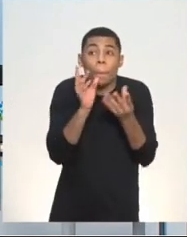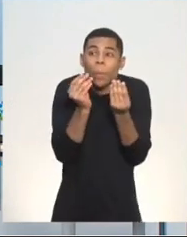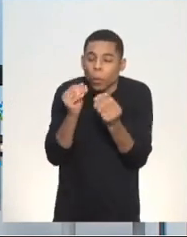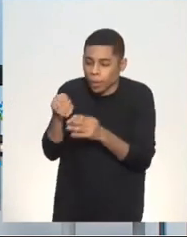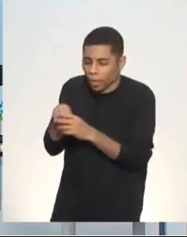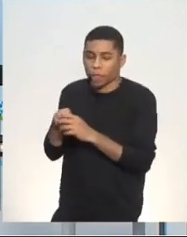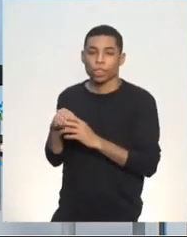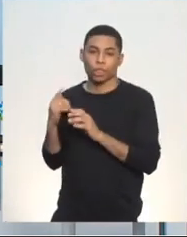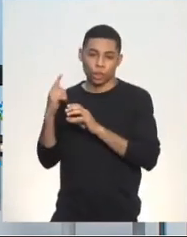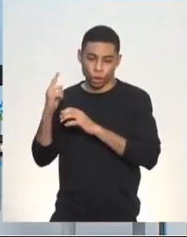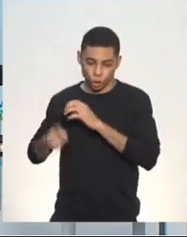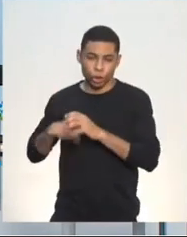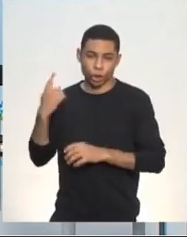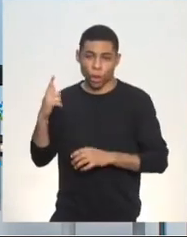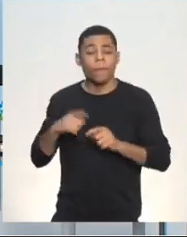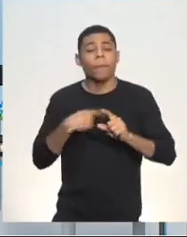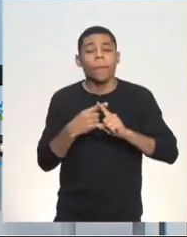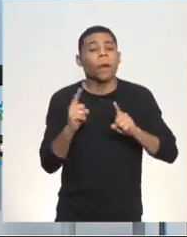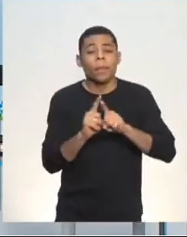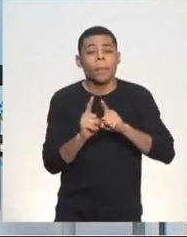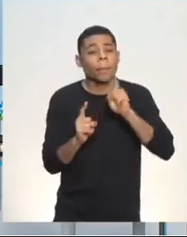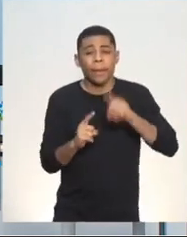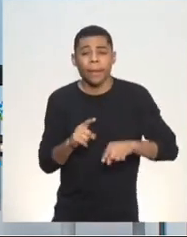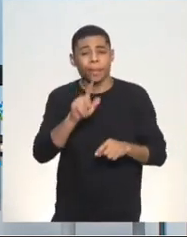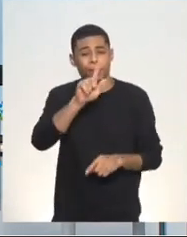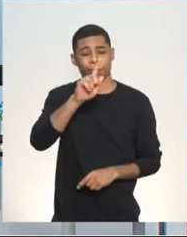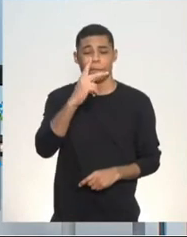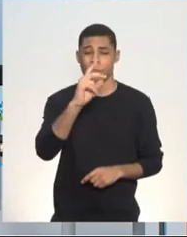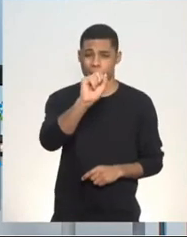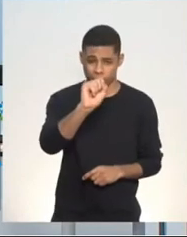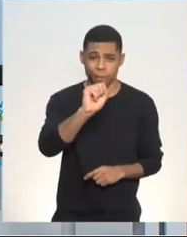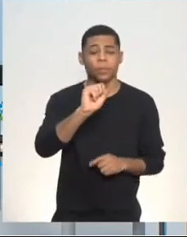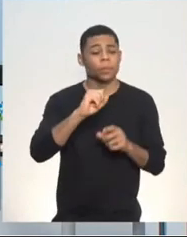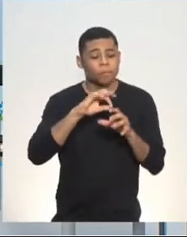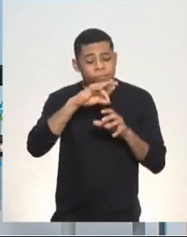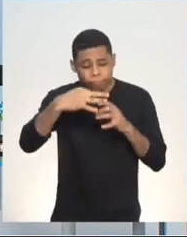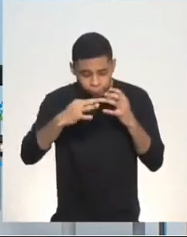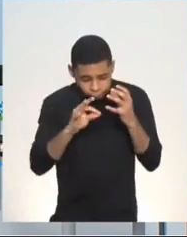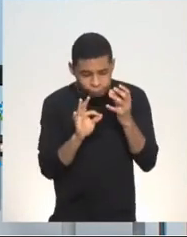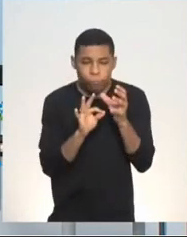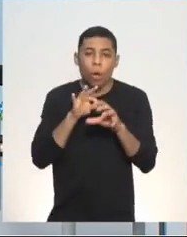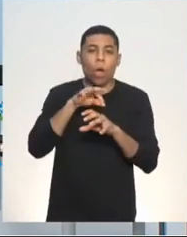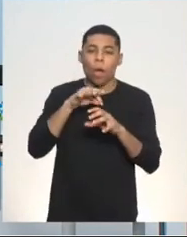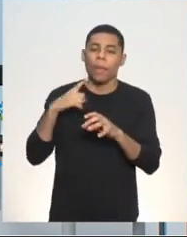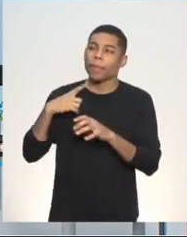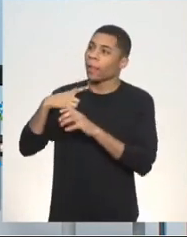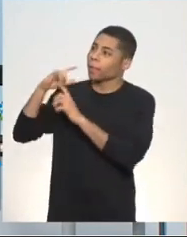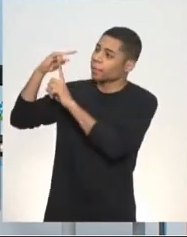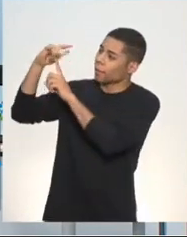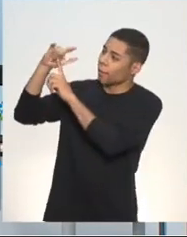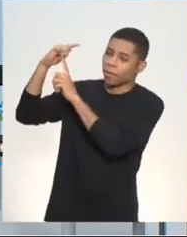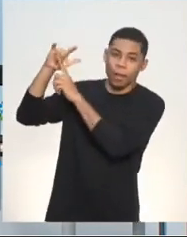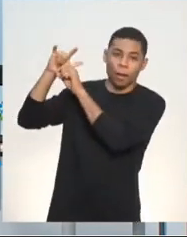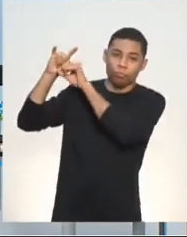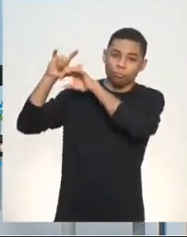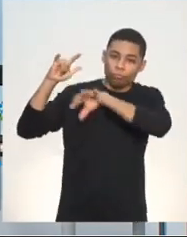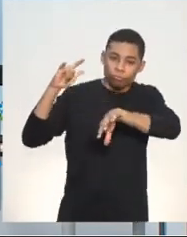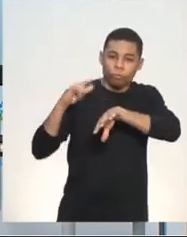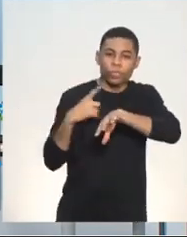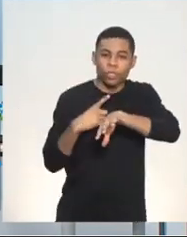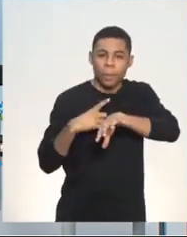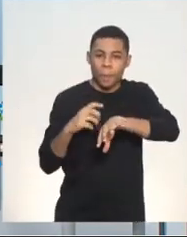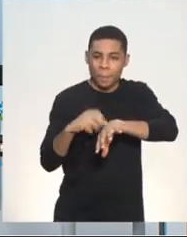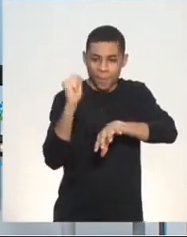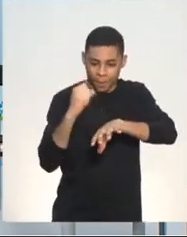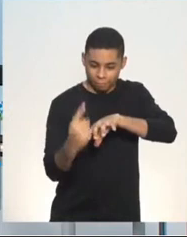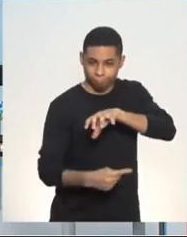e também o GPS, aí, que é o Sistema de Posicionamento Global, através dos satélites, que nós temos as imagens que estudamos hoje.